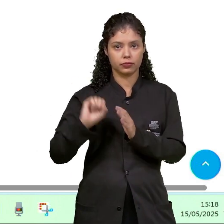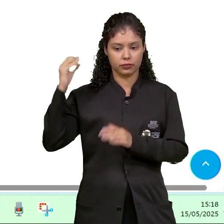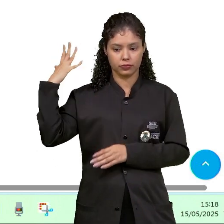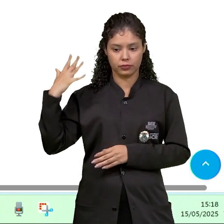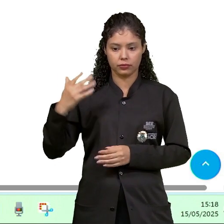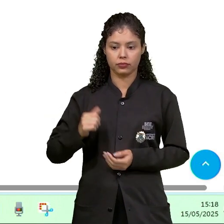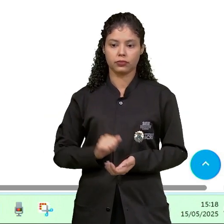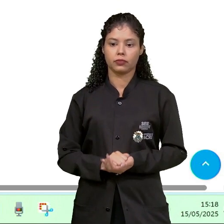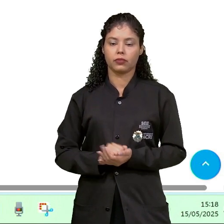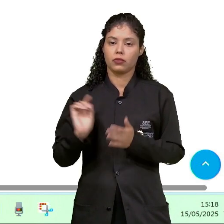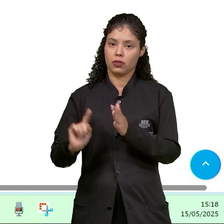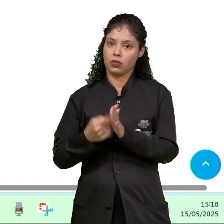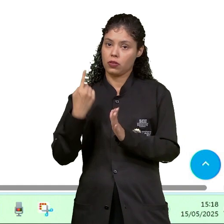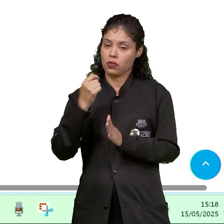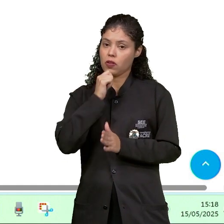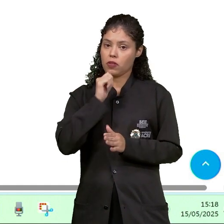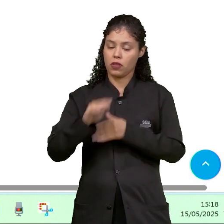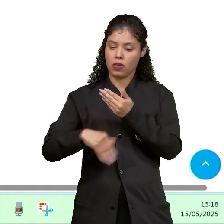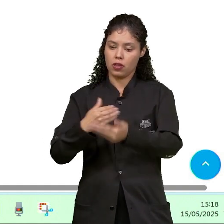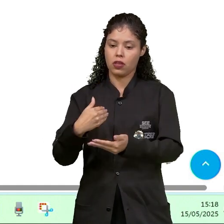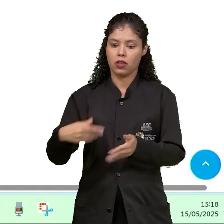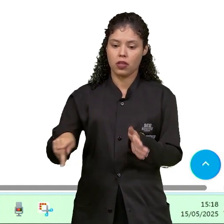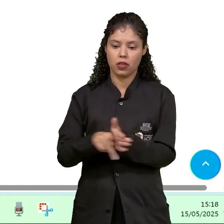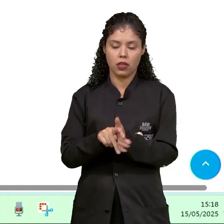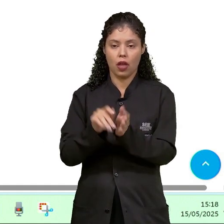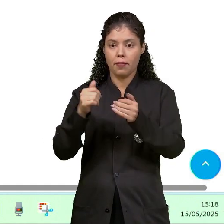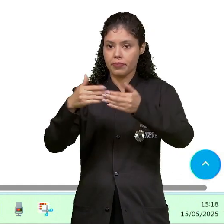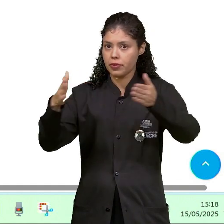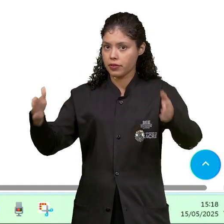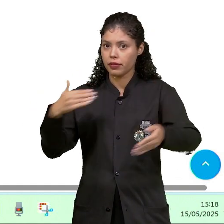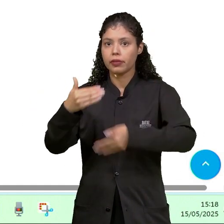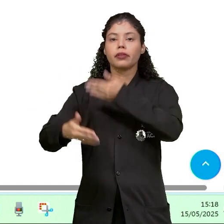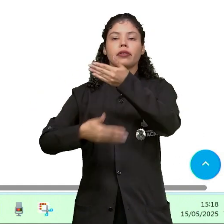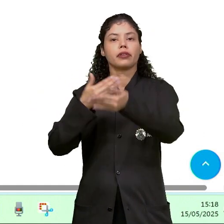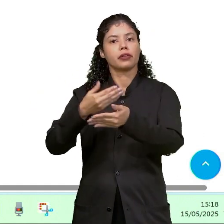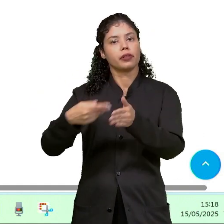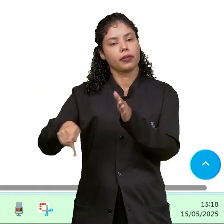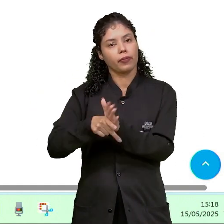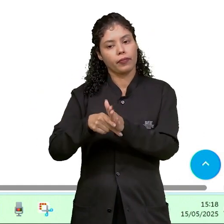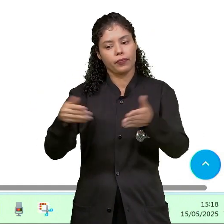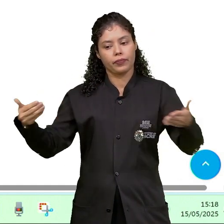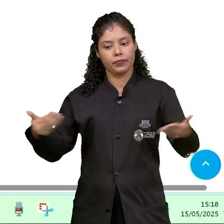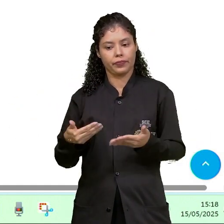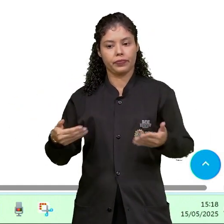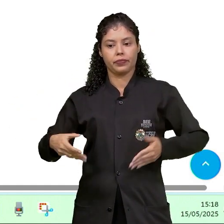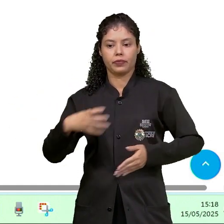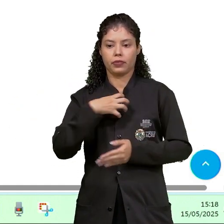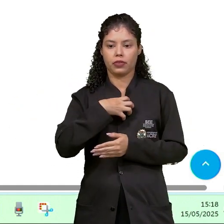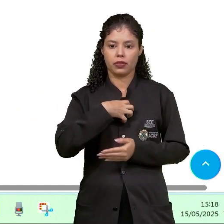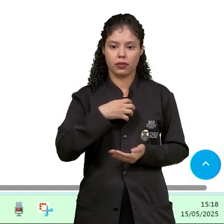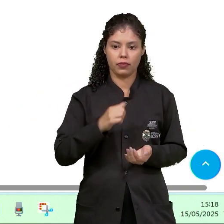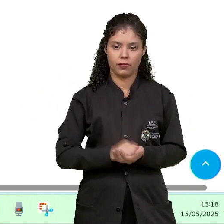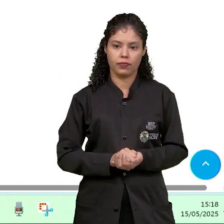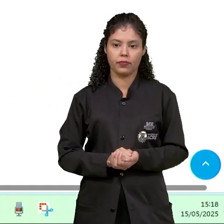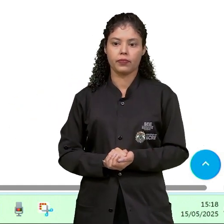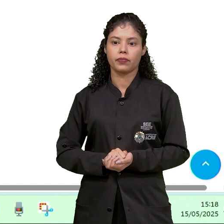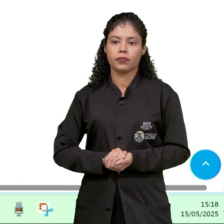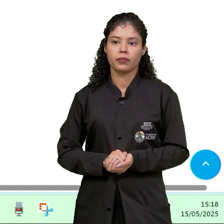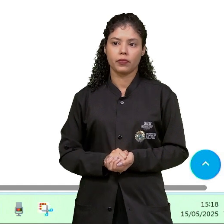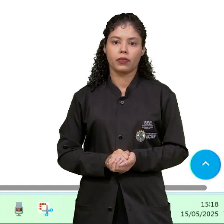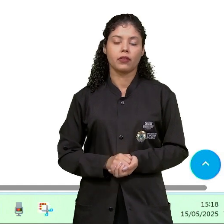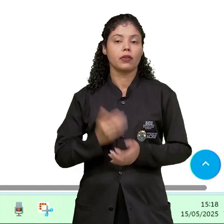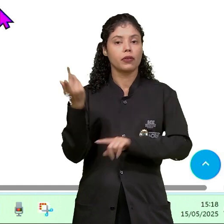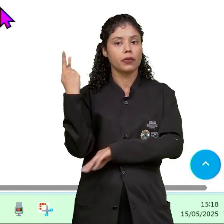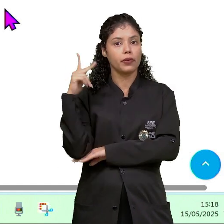só apareceu aqui um. Processos com andamento aberto, ou seja, que estão abertos nesse momento, né, que estavam abertos no meu setor nesse